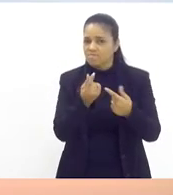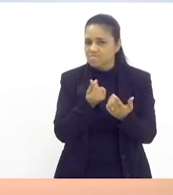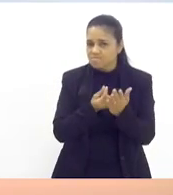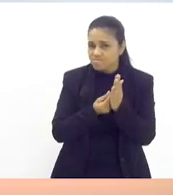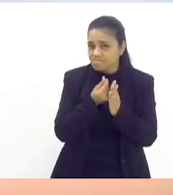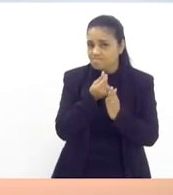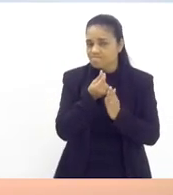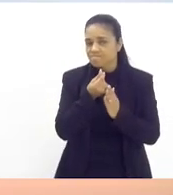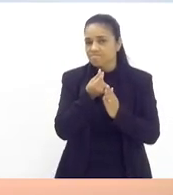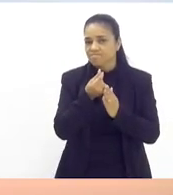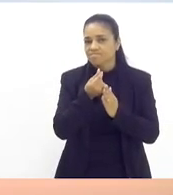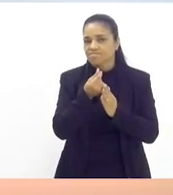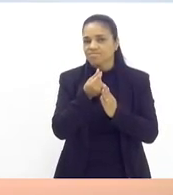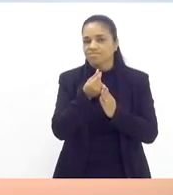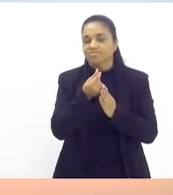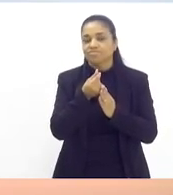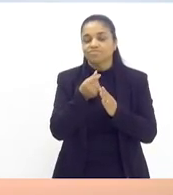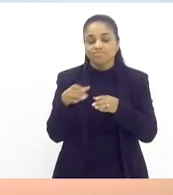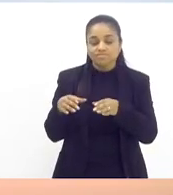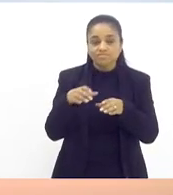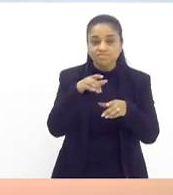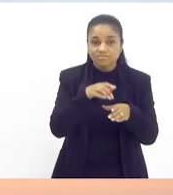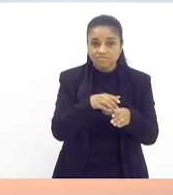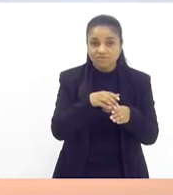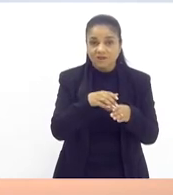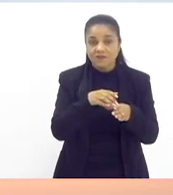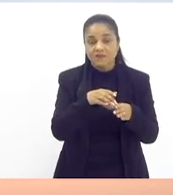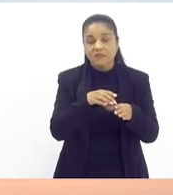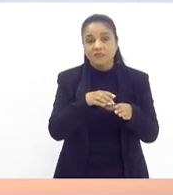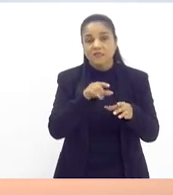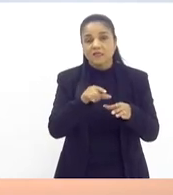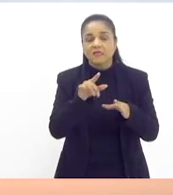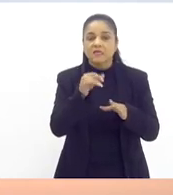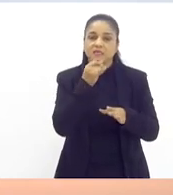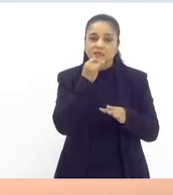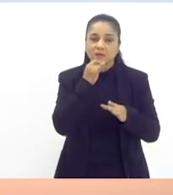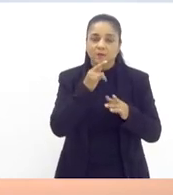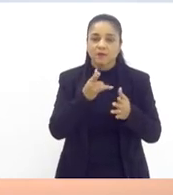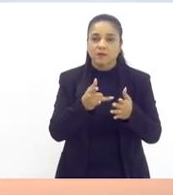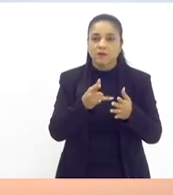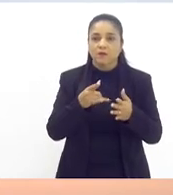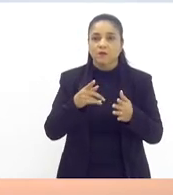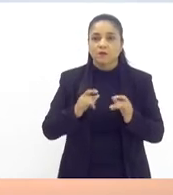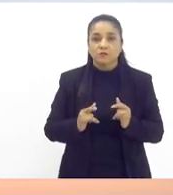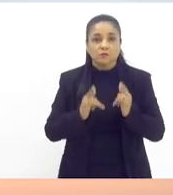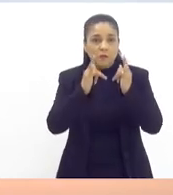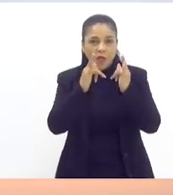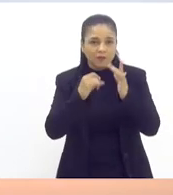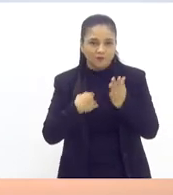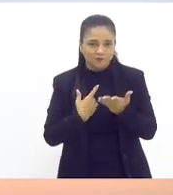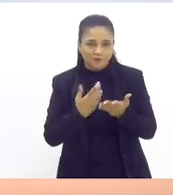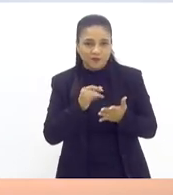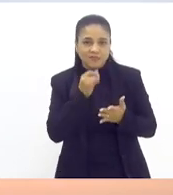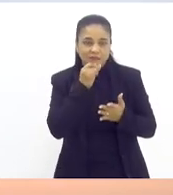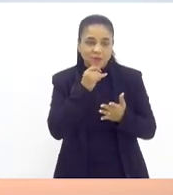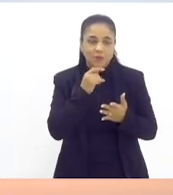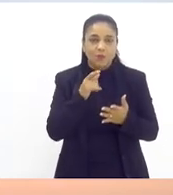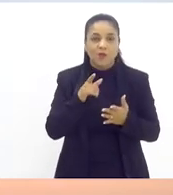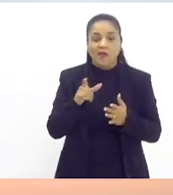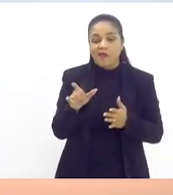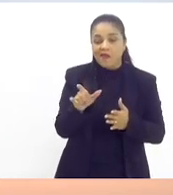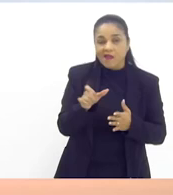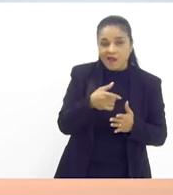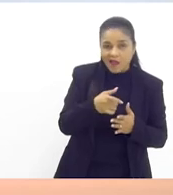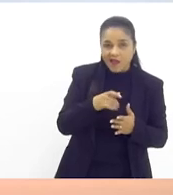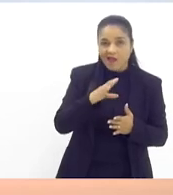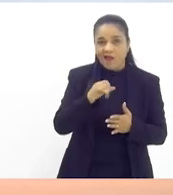serviço financeiro, uma parte do serviço financeiro é feito na forma de margem, por exemplo, spread. Você não consegue aplicar o regime de débito e crédito nos